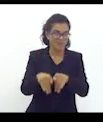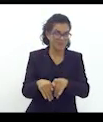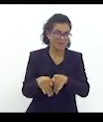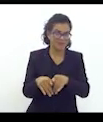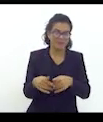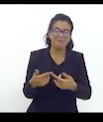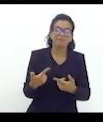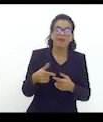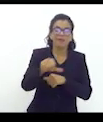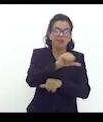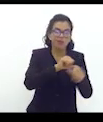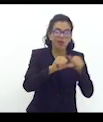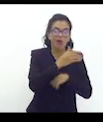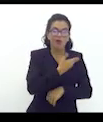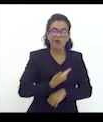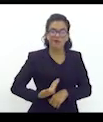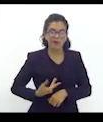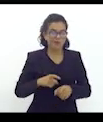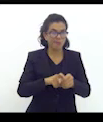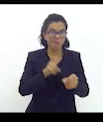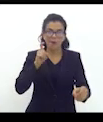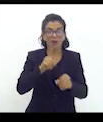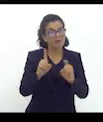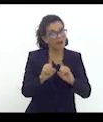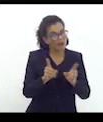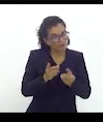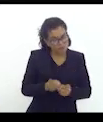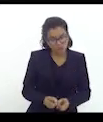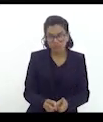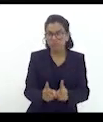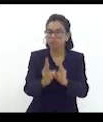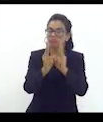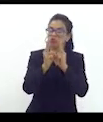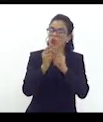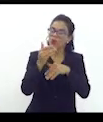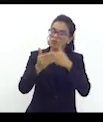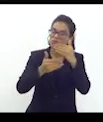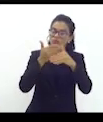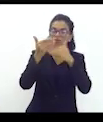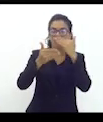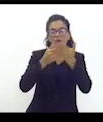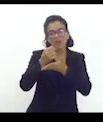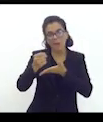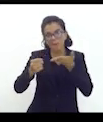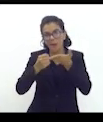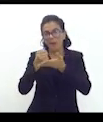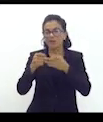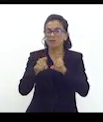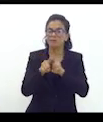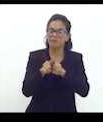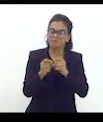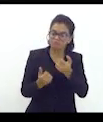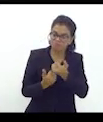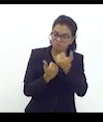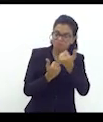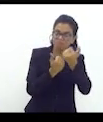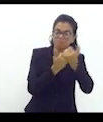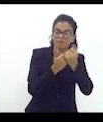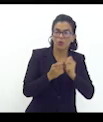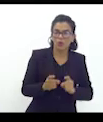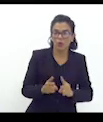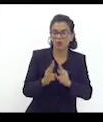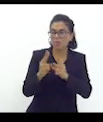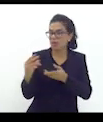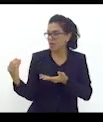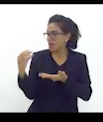a mudança, a troca de governo, ele não será mais interrompido. Ele terá todo o amparo e subsídio para a continuação, o repasse